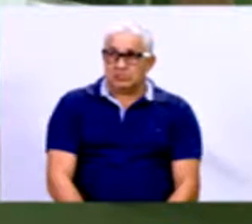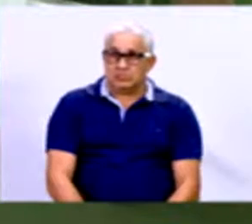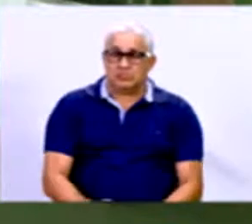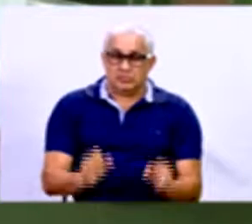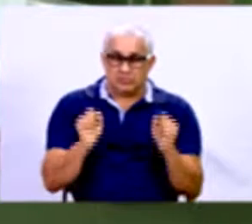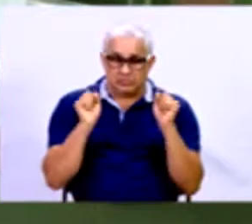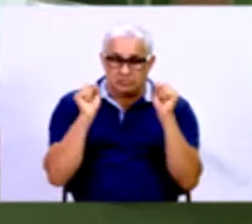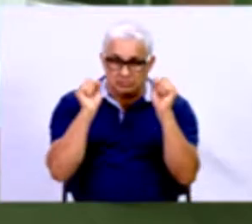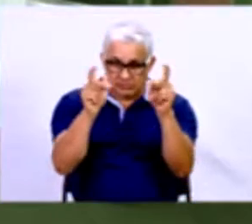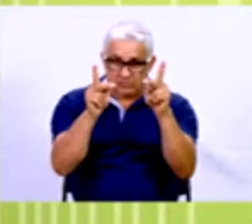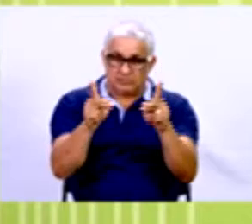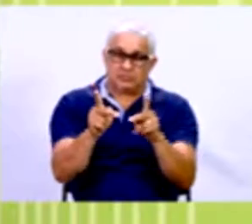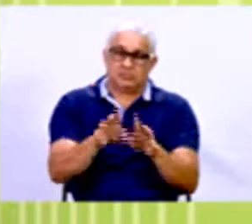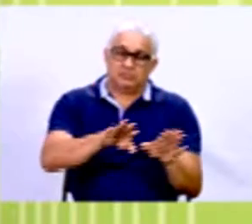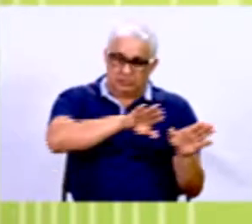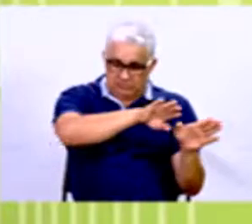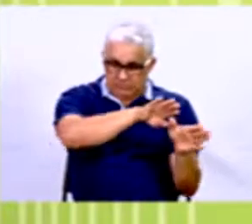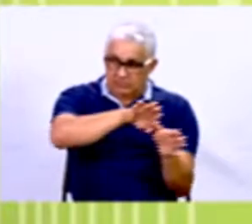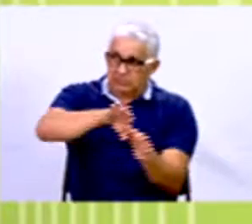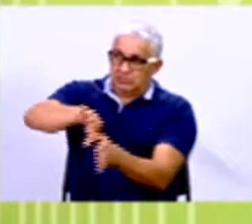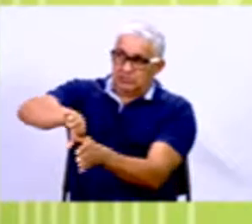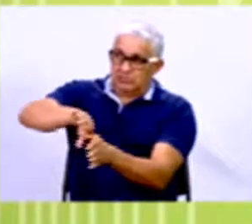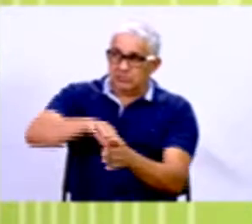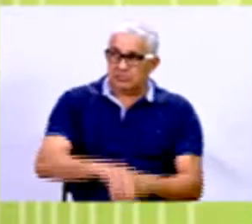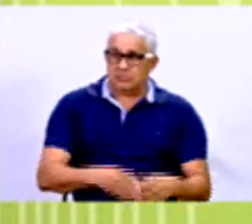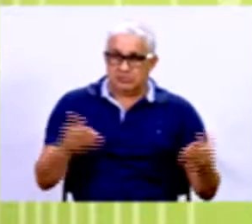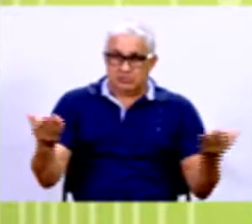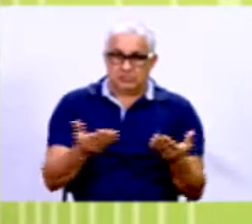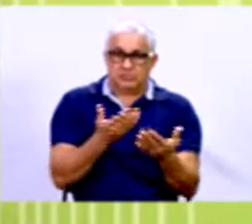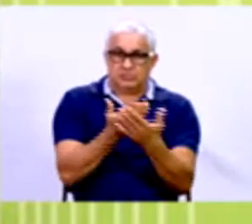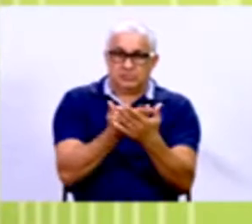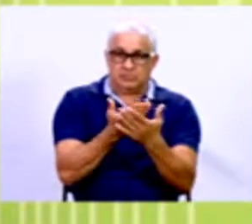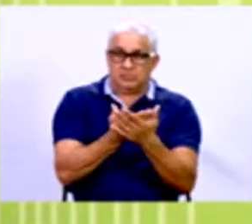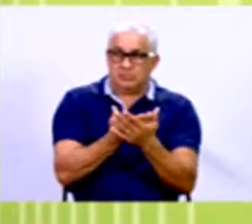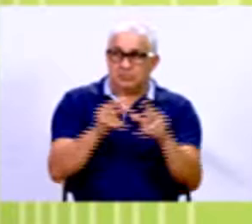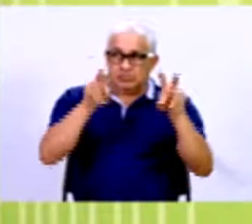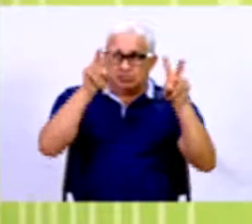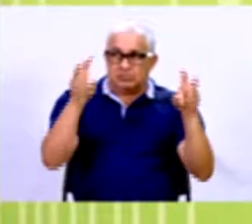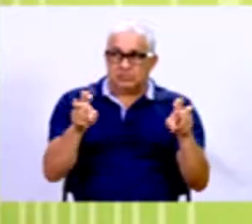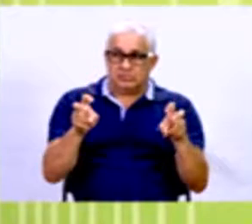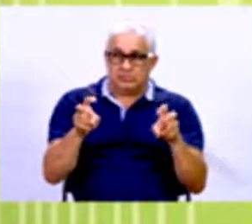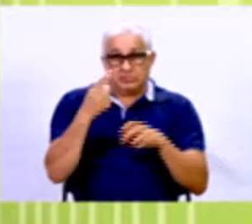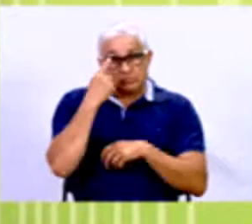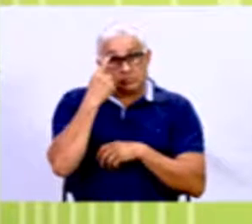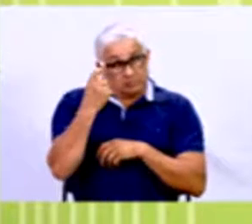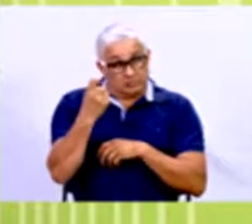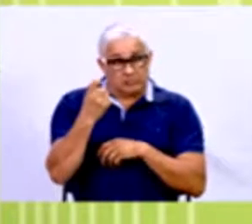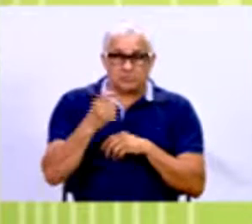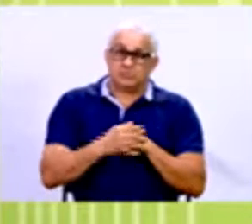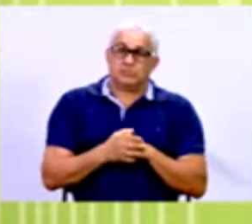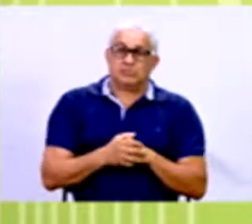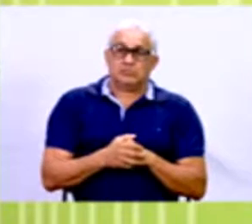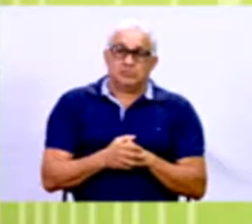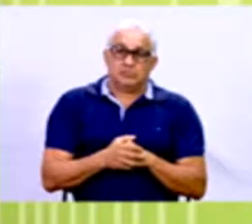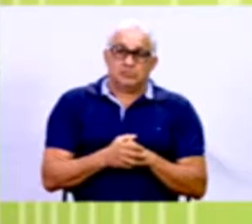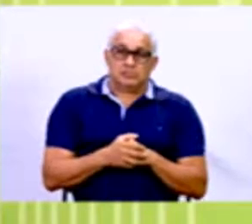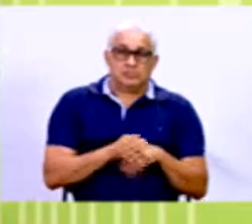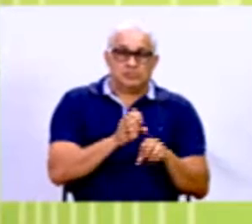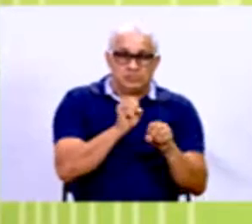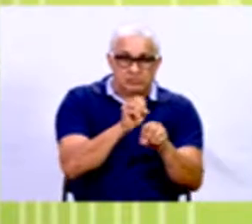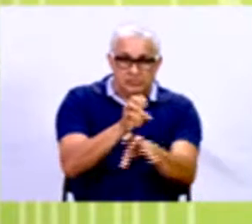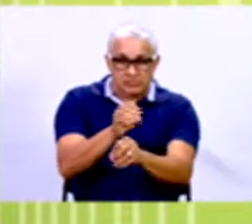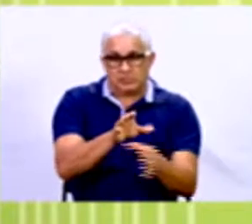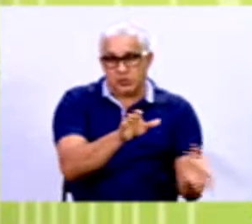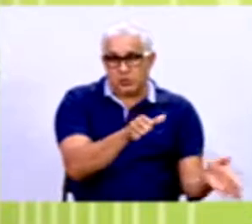Ok. Então vamos lá. Hoje a nossa aula vai estar tratando de um assunto bem interessante também. Nós vamos estar dando